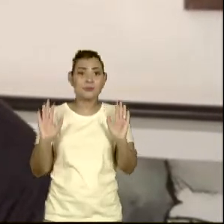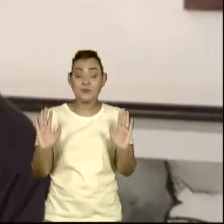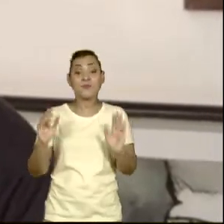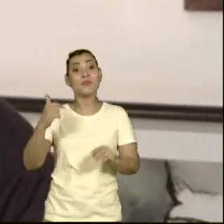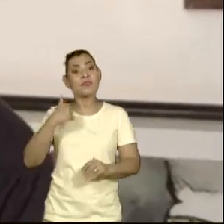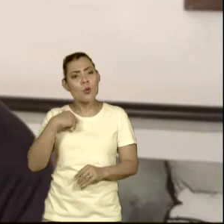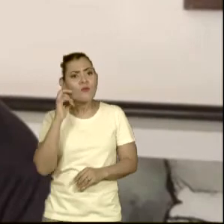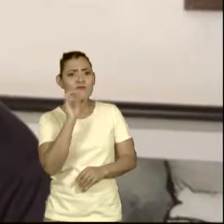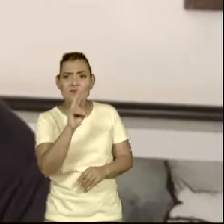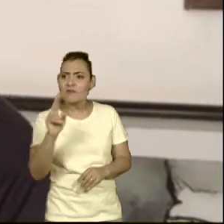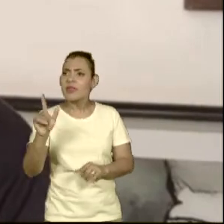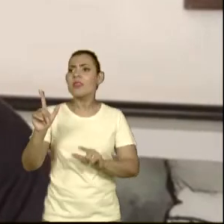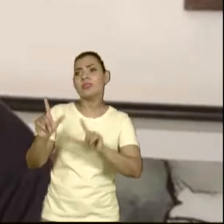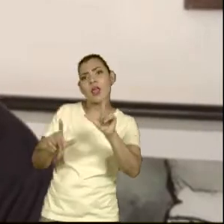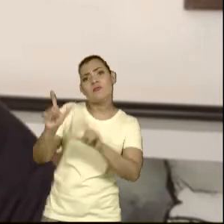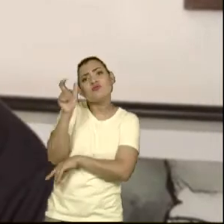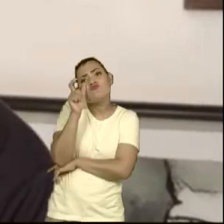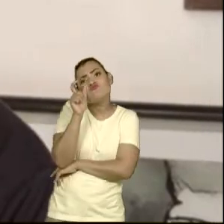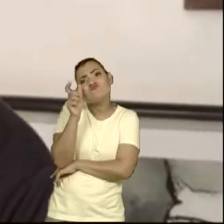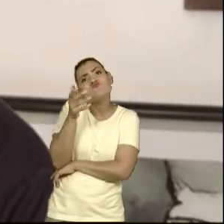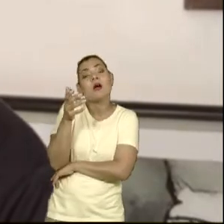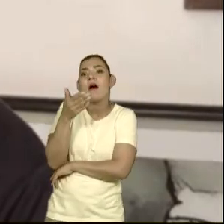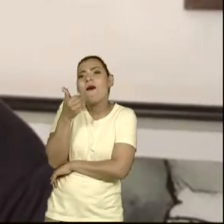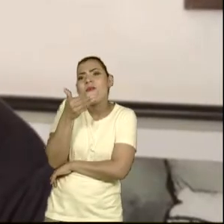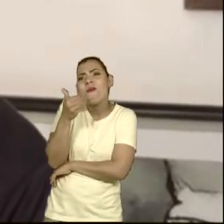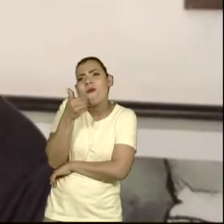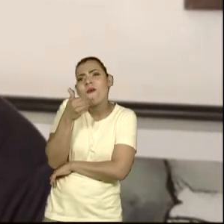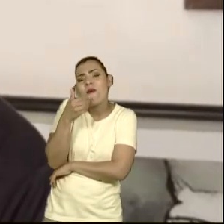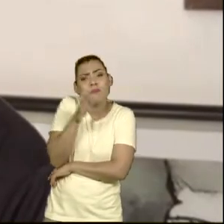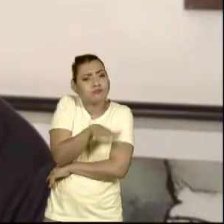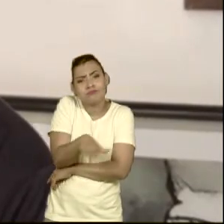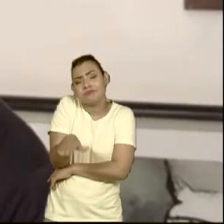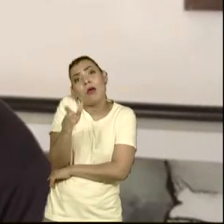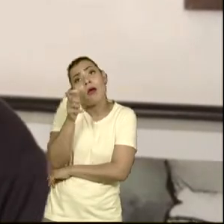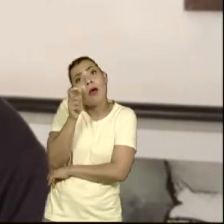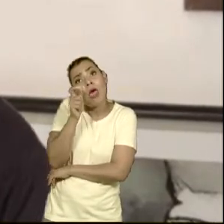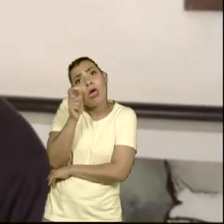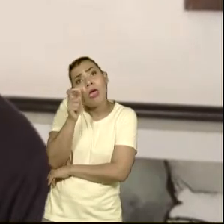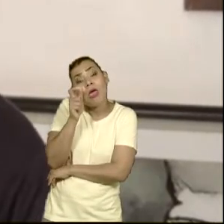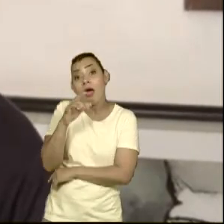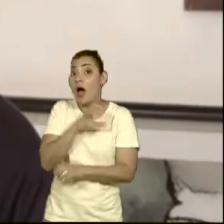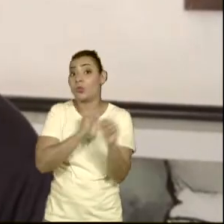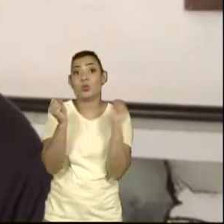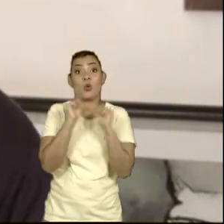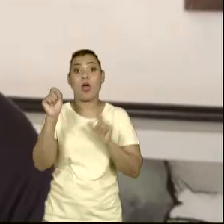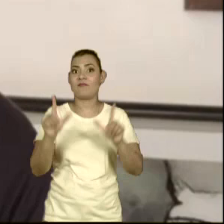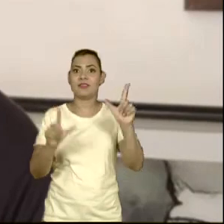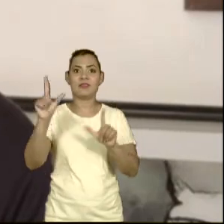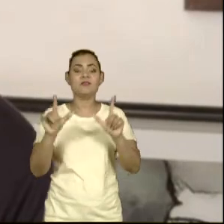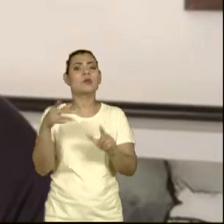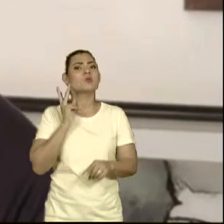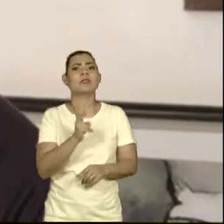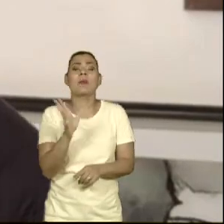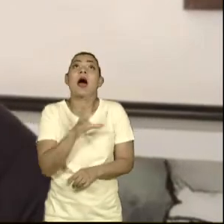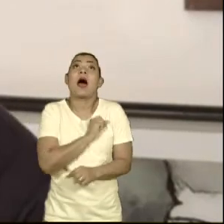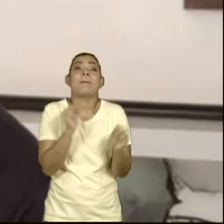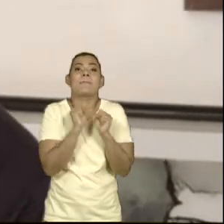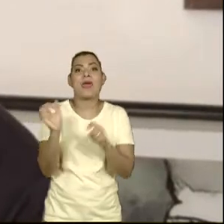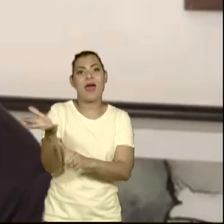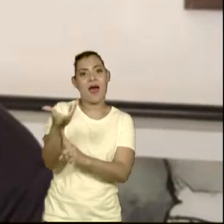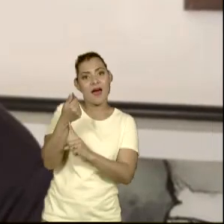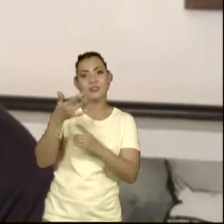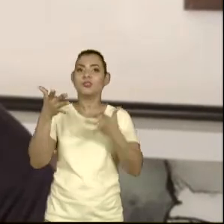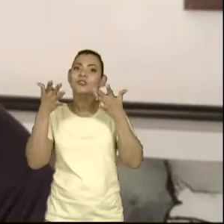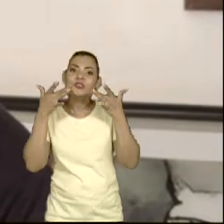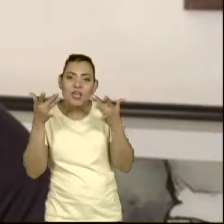Eu via muita TV, desde muito pequenininho, eu gostava de TV, eu sempre gostei muito de arte, eu gostava